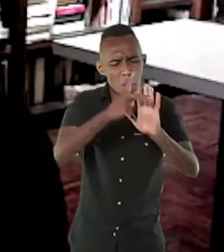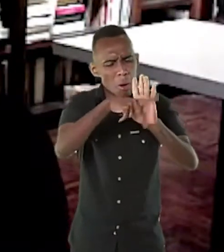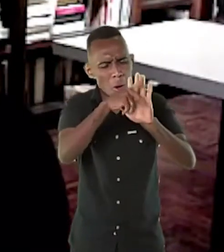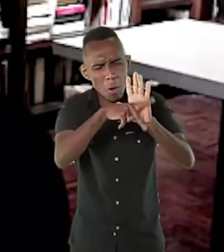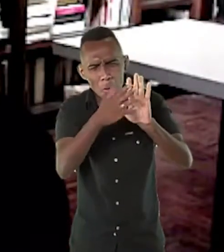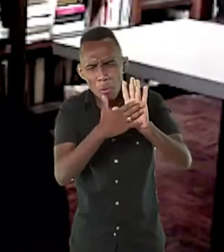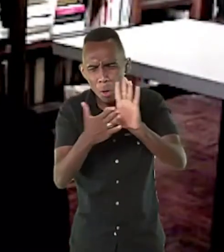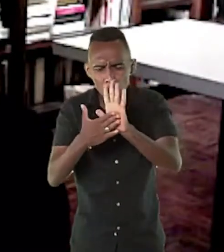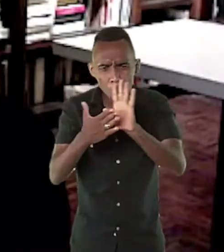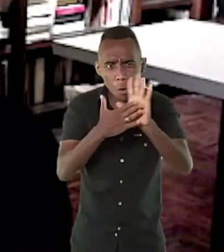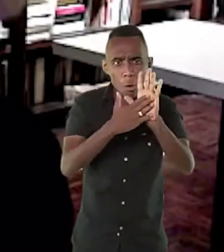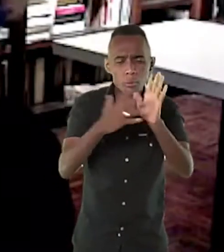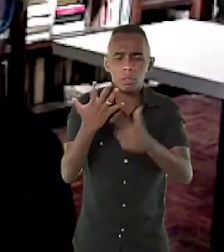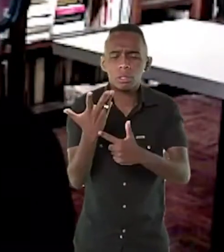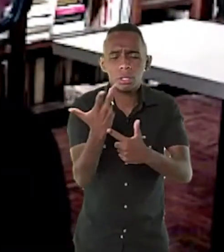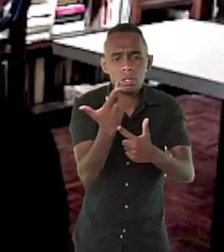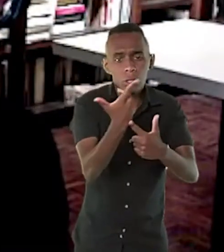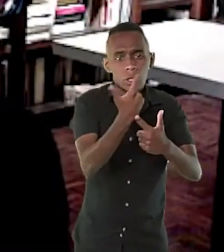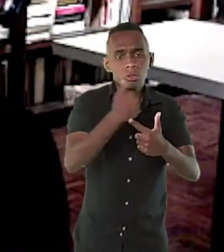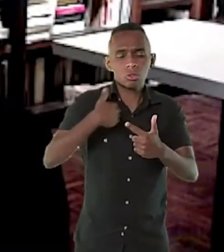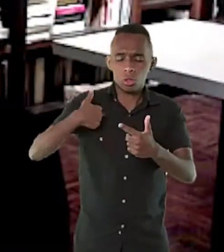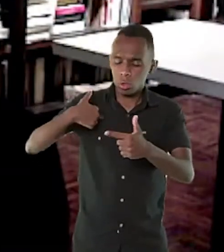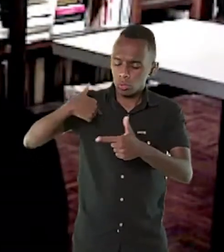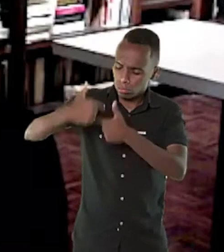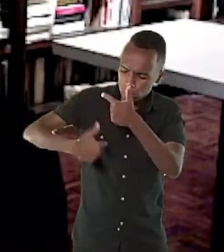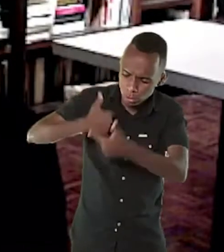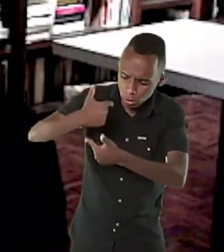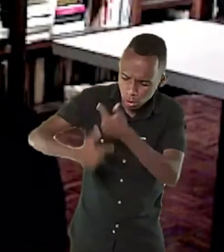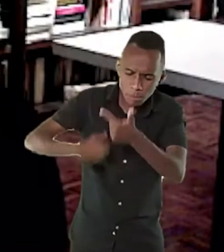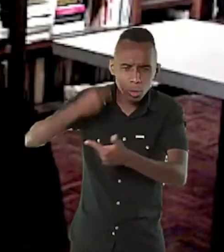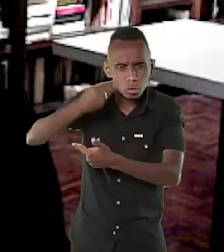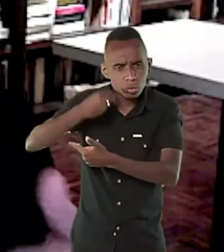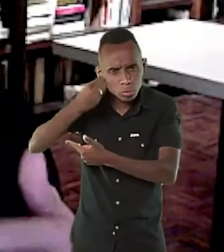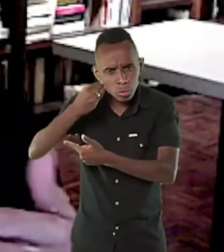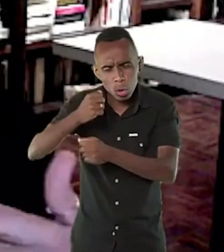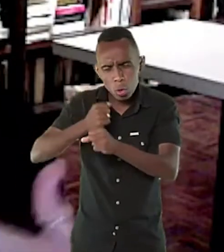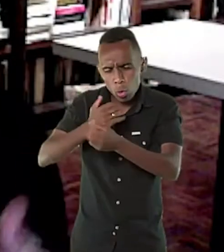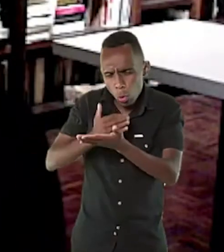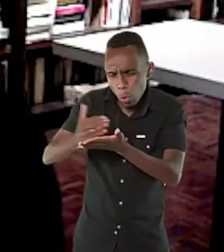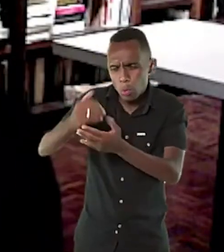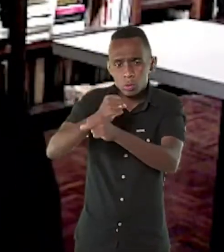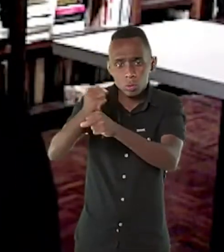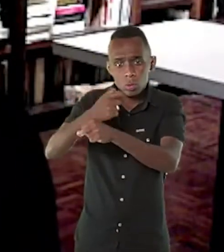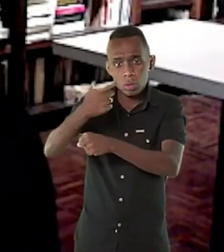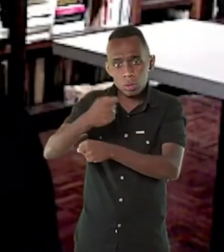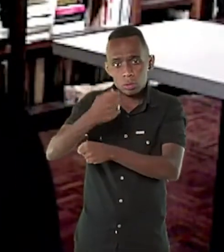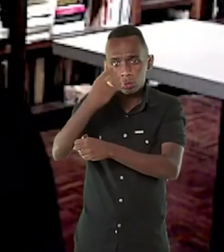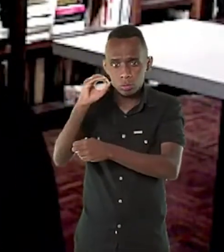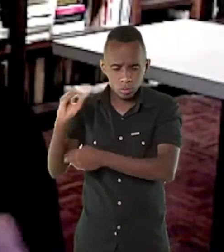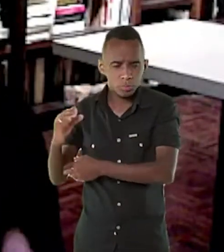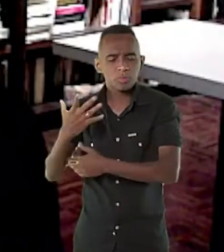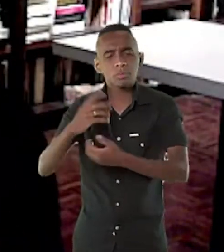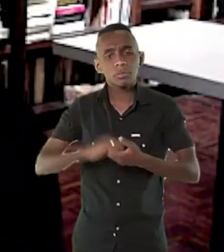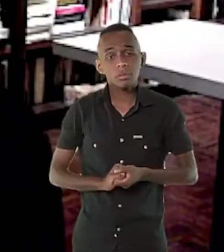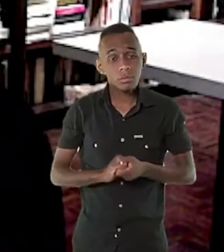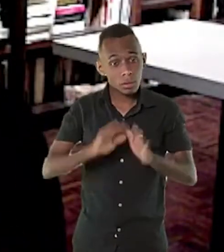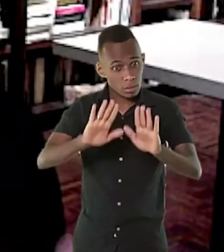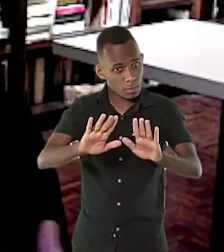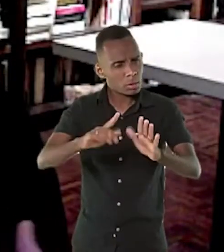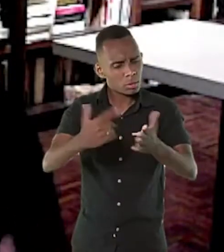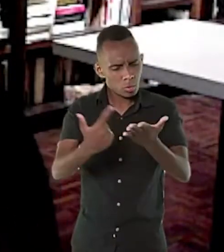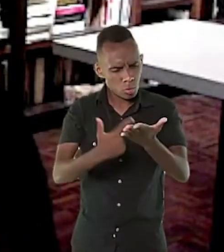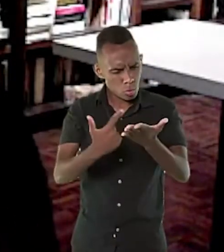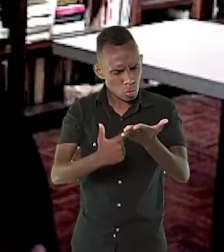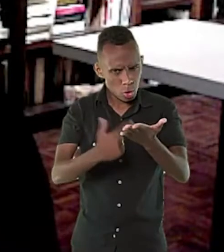venho desenvolvendo desde o começo dos anos 2000. Muito embora o livro não